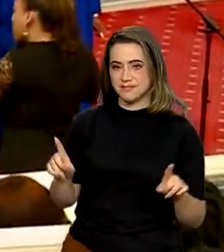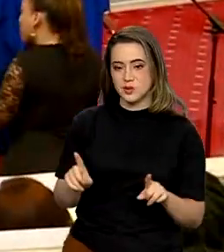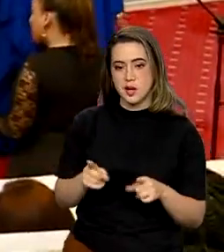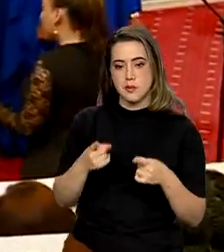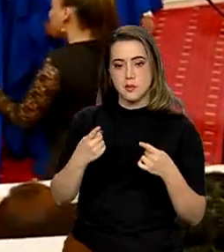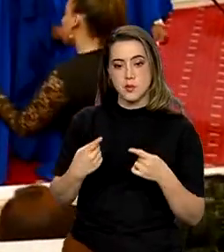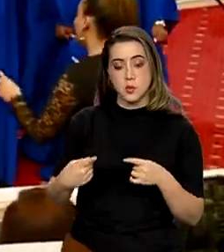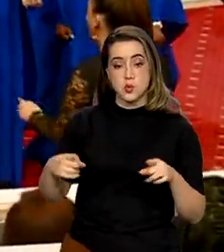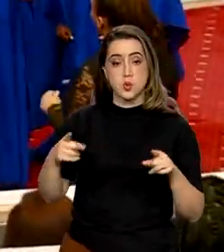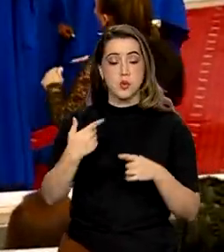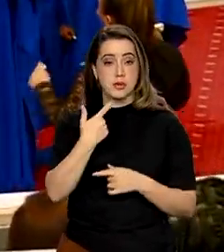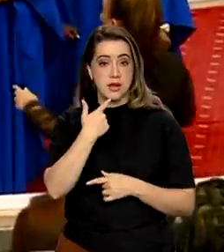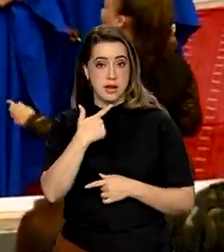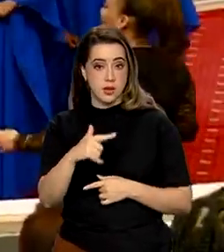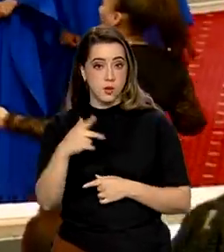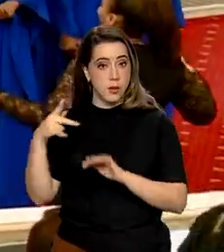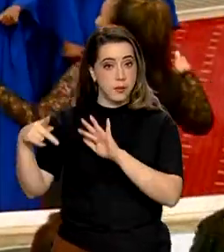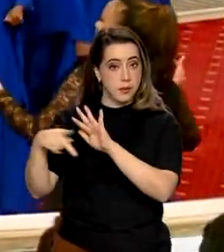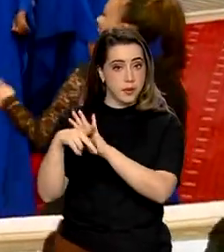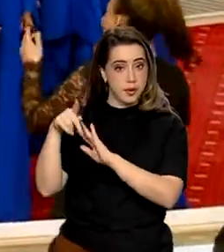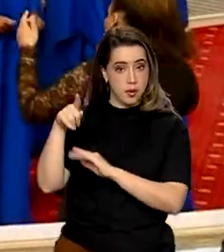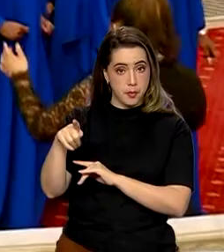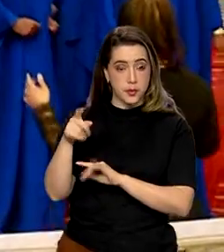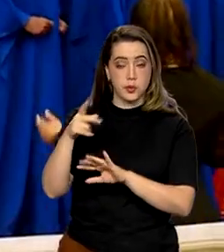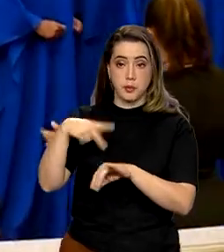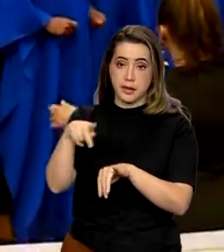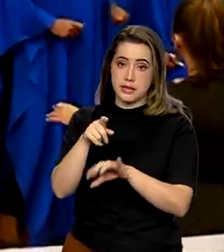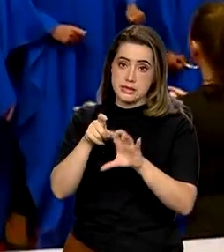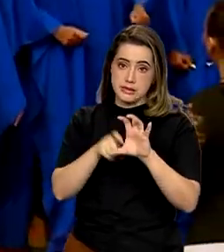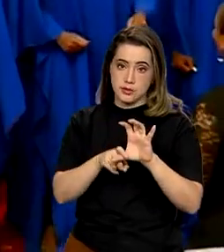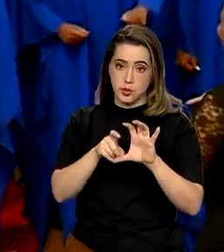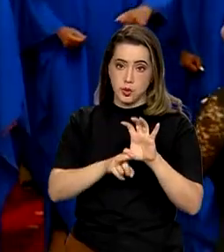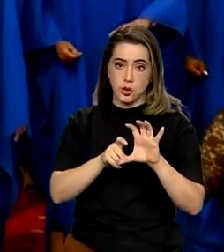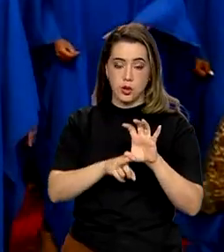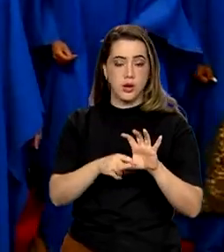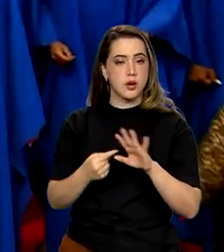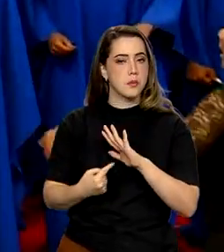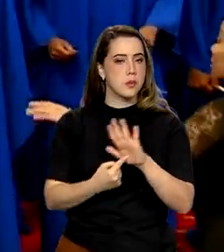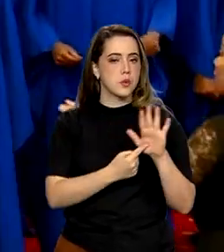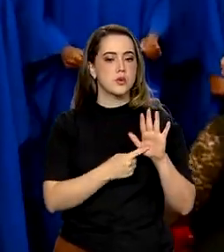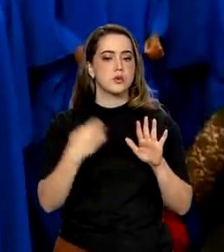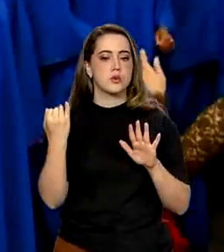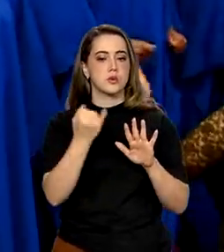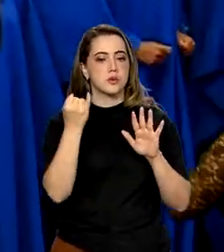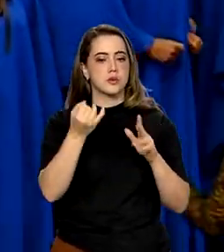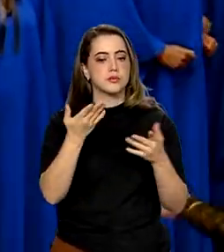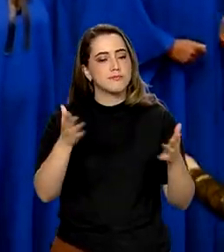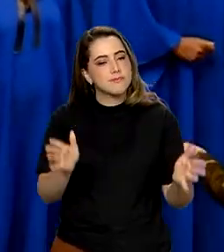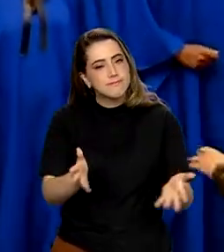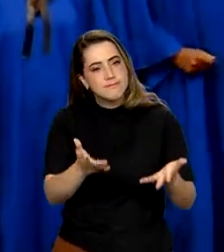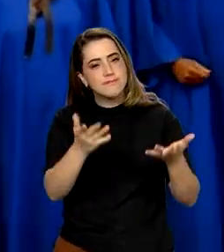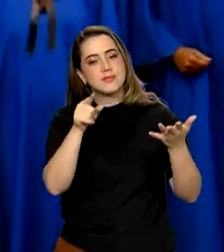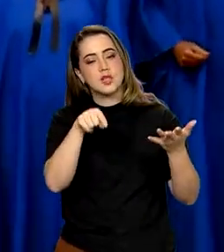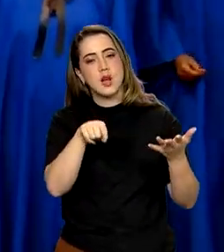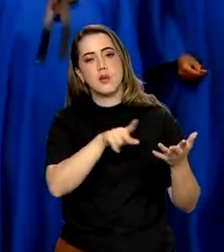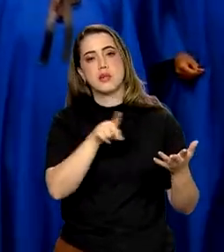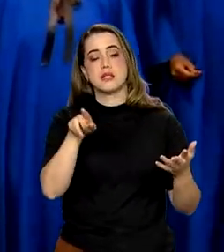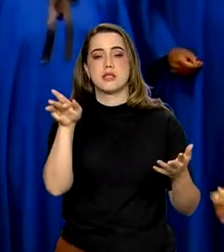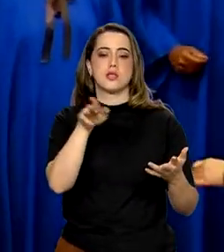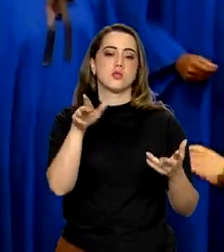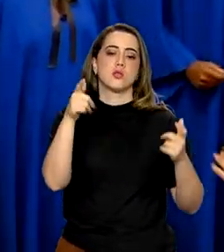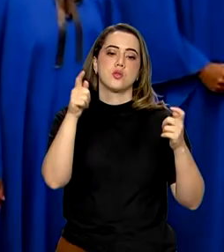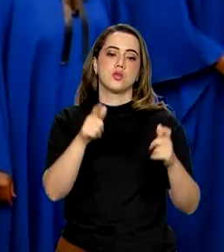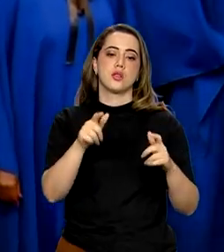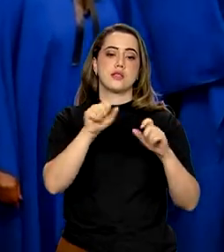Umbundo, uma das línguas nacionais de Angola, deu o tom da homenagem ao presidente Lula na Assembleia Nacional do